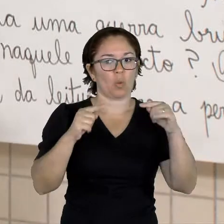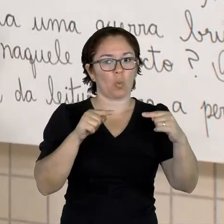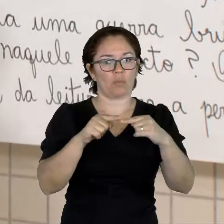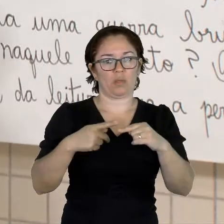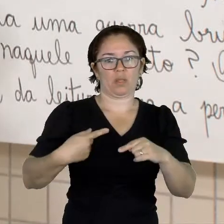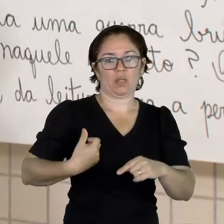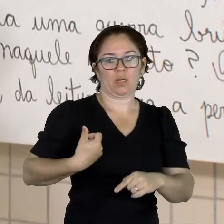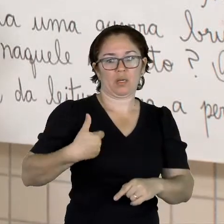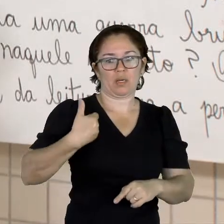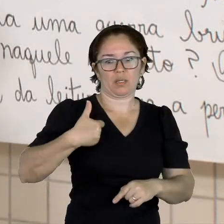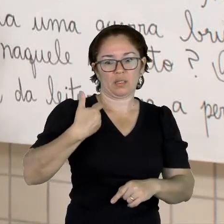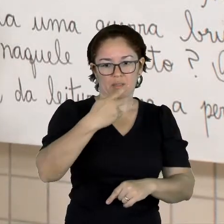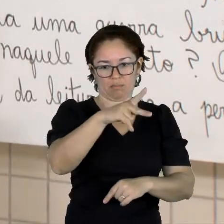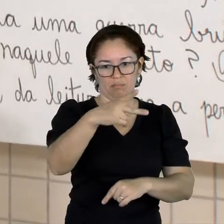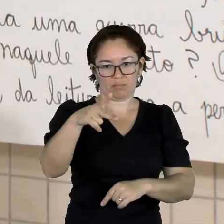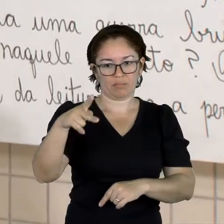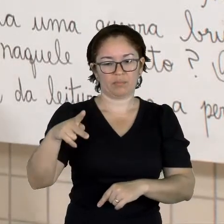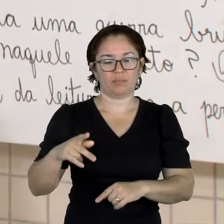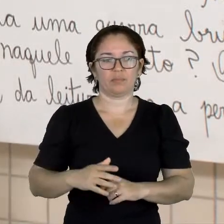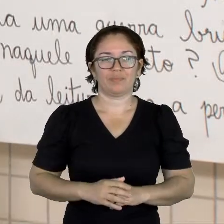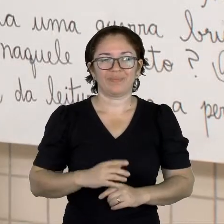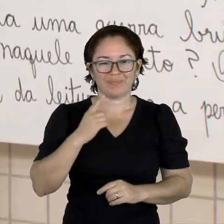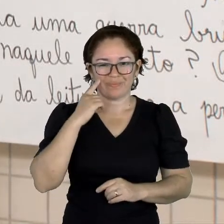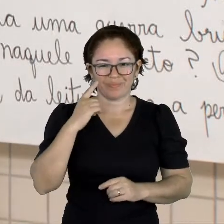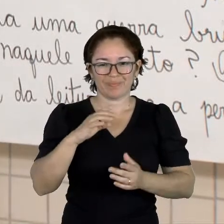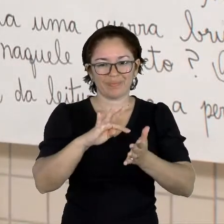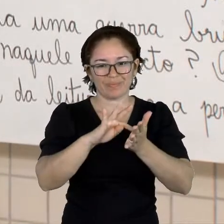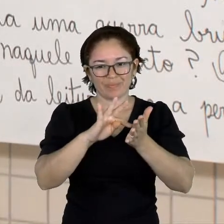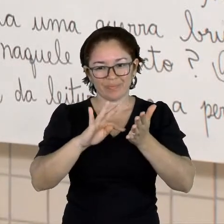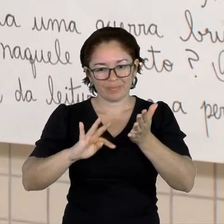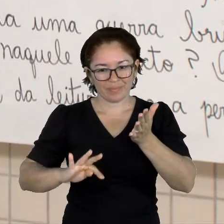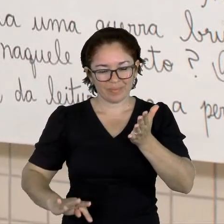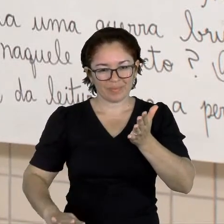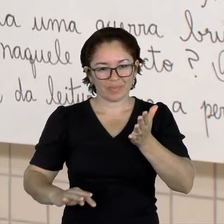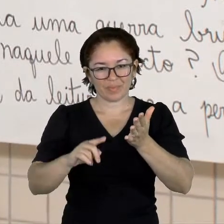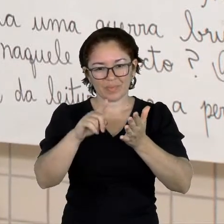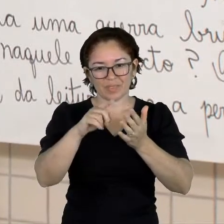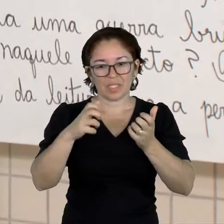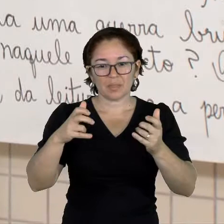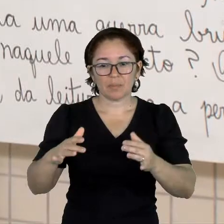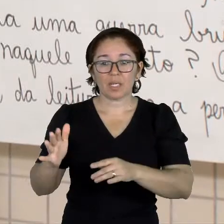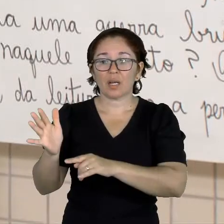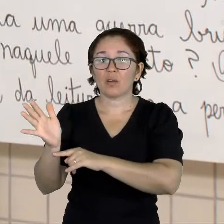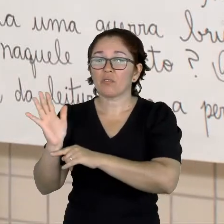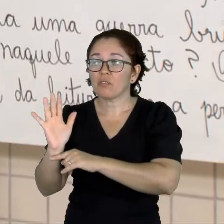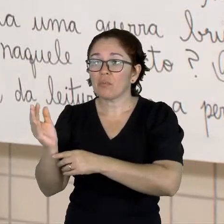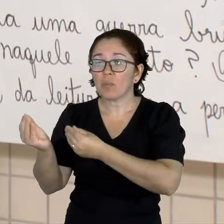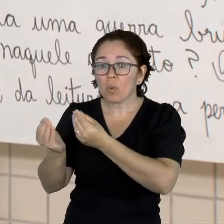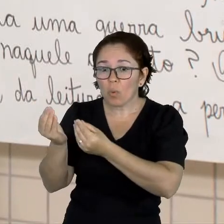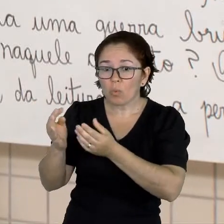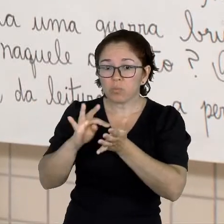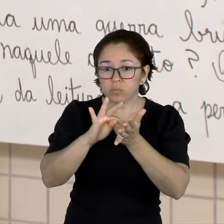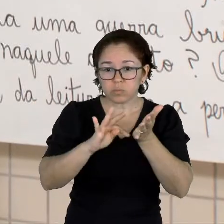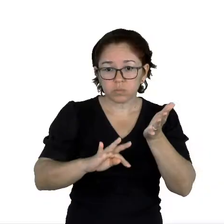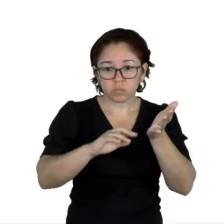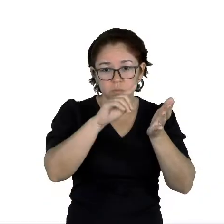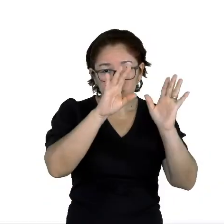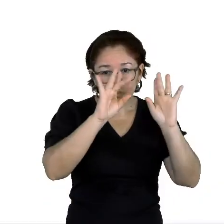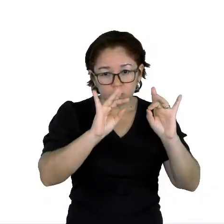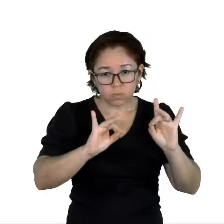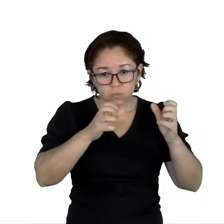um textinho comentando, é um texto comentando sobre esse filme. Então, vamos ver aí? Diz o